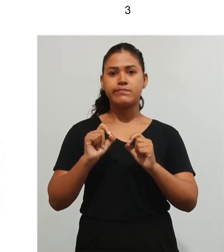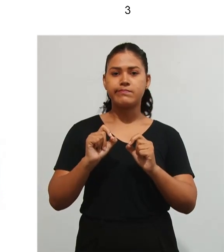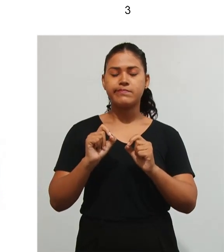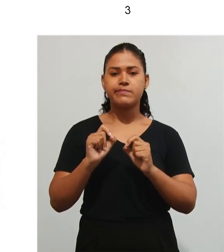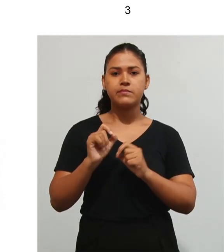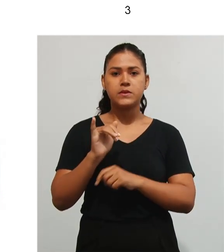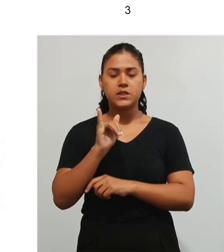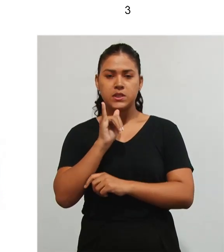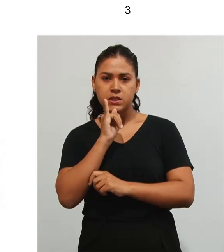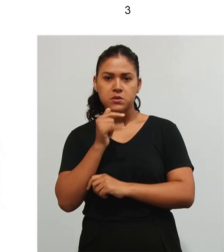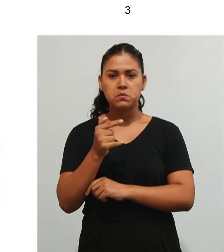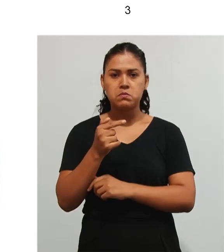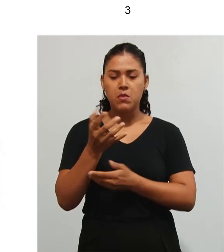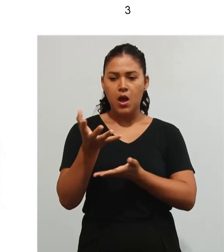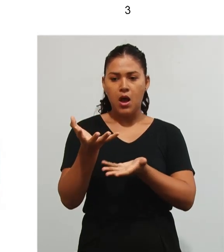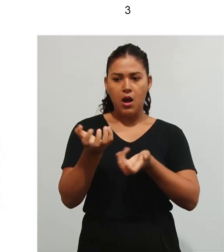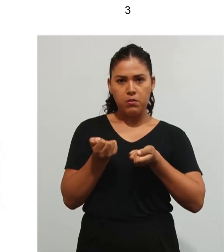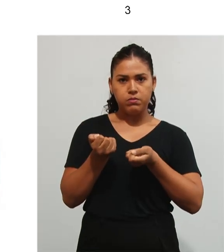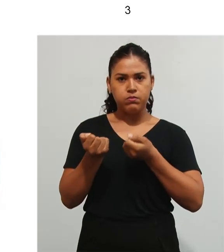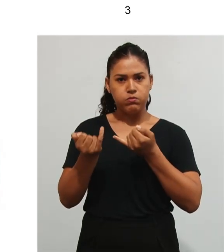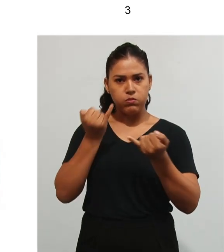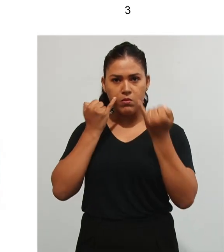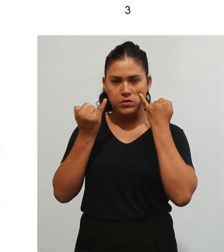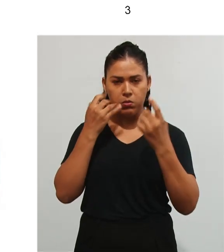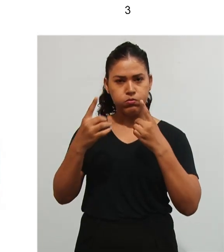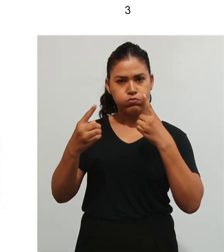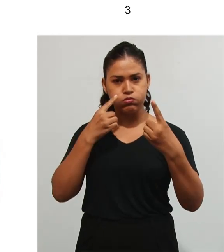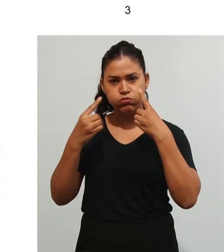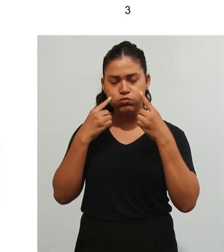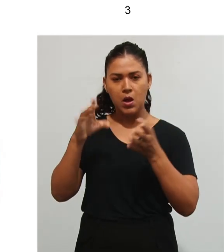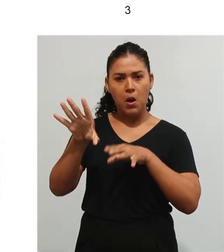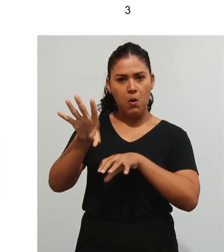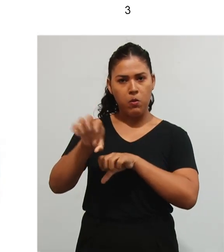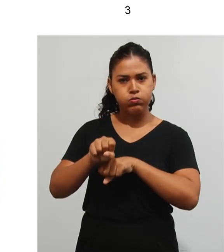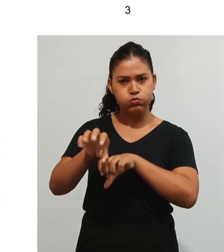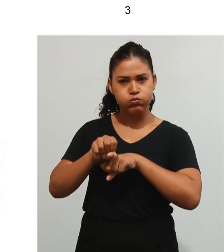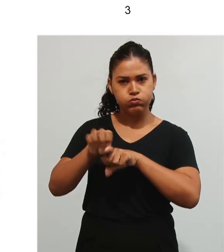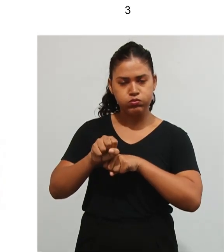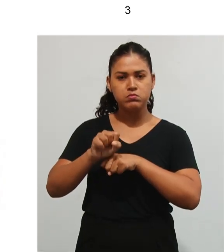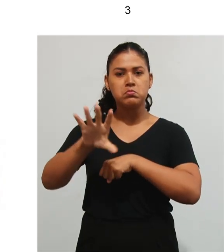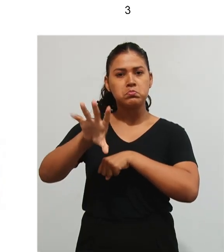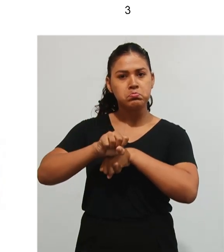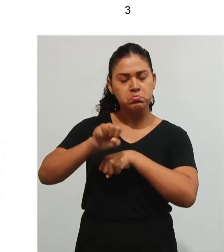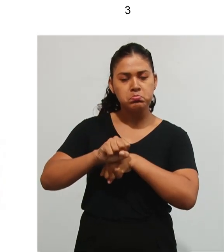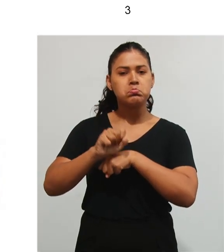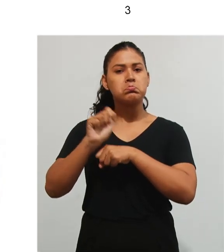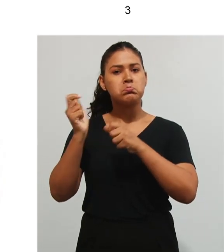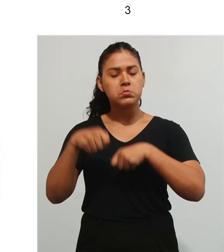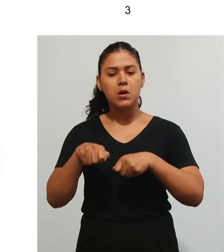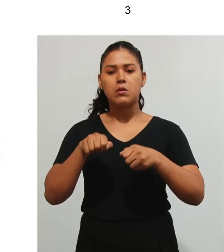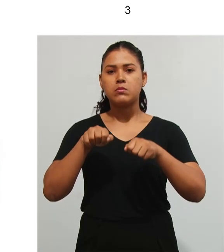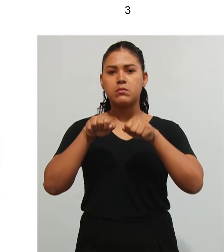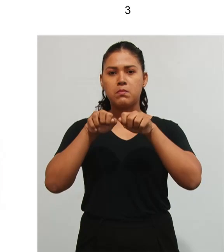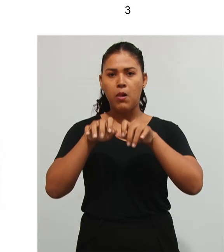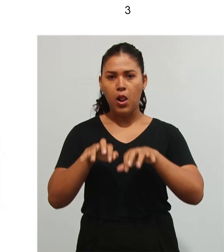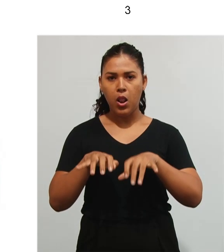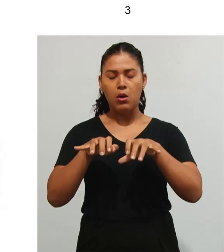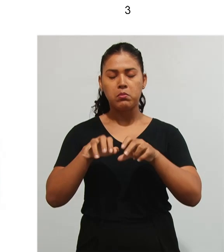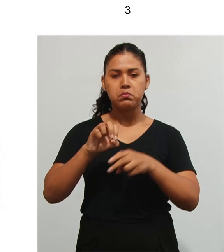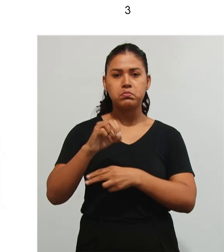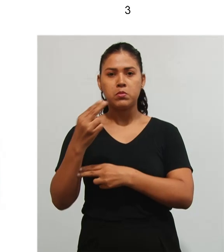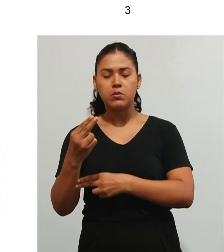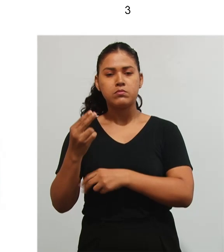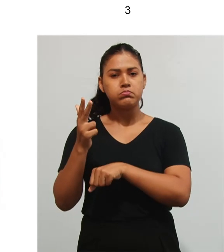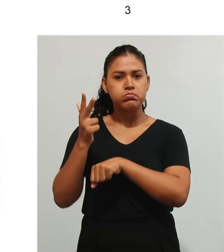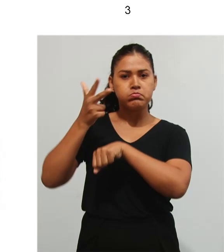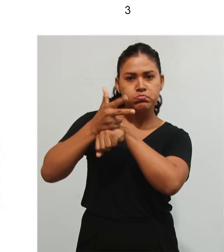no processo de recebimento de dados externos, seja por meio de um teclado, um mouse, uma